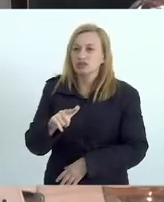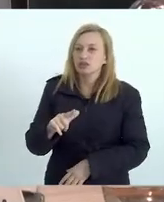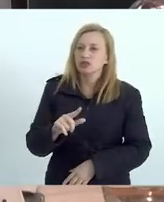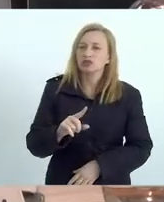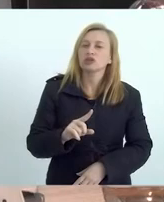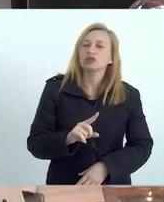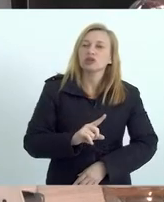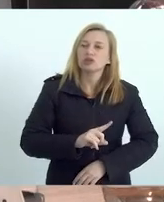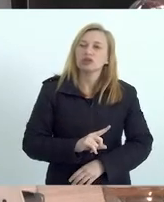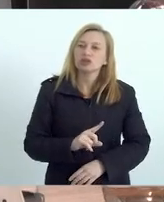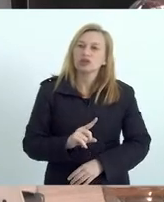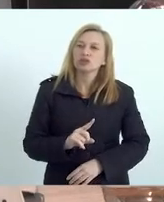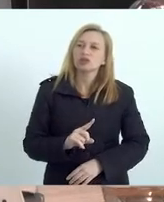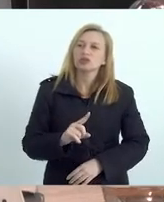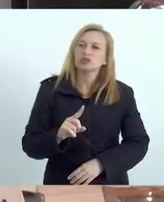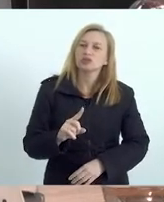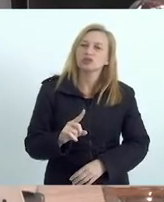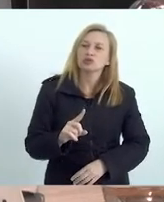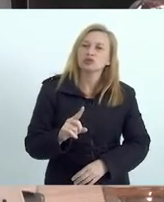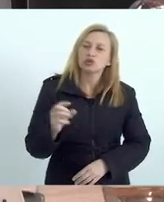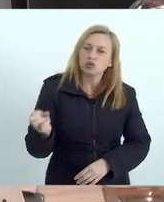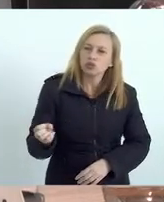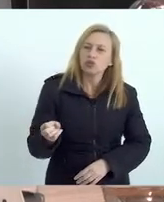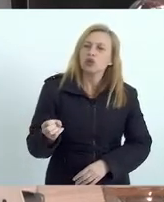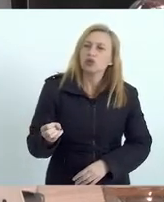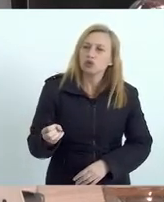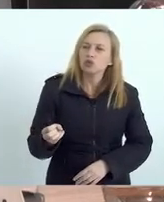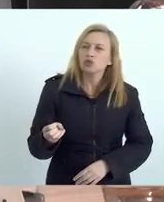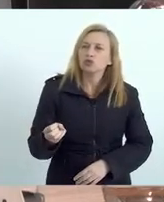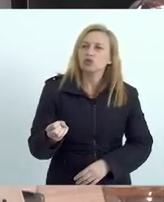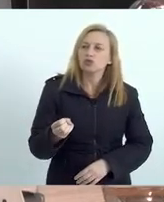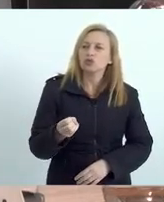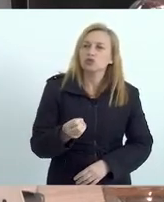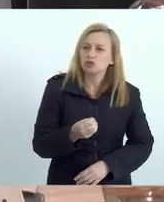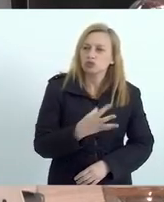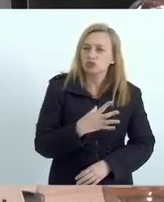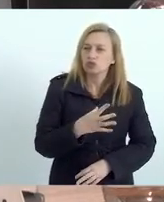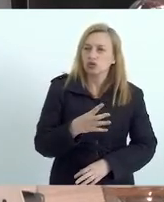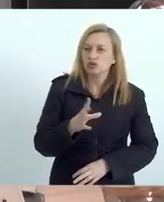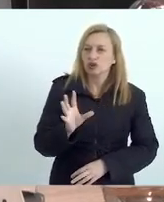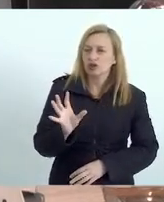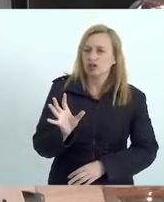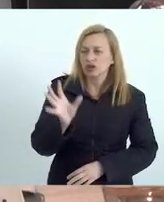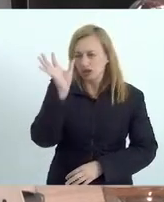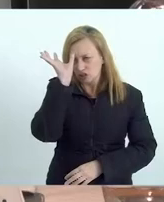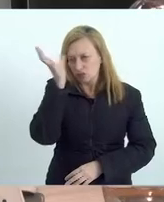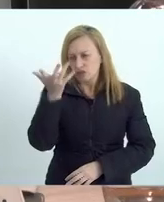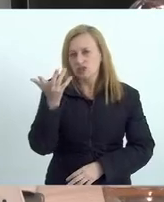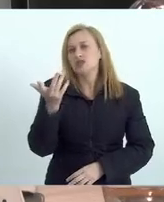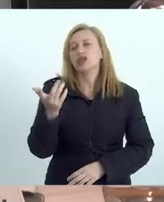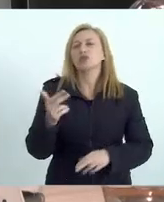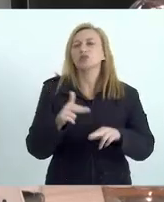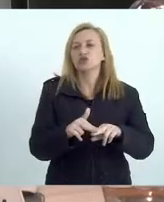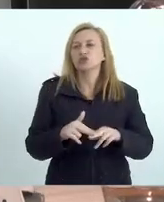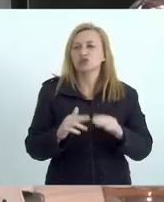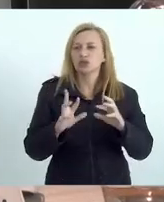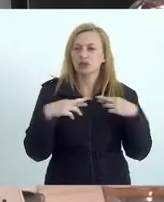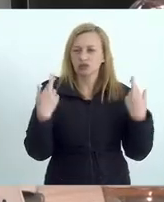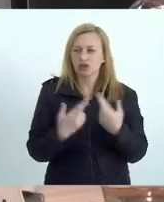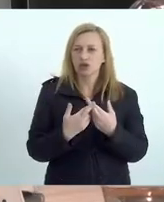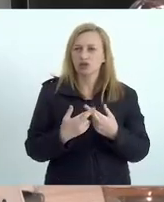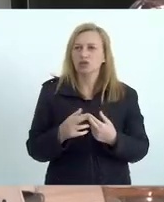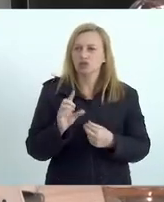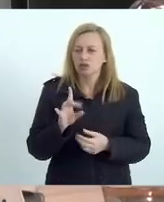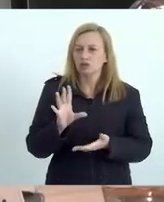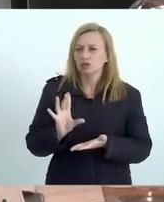através não sei novo fruto dessa reunião tentar buscar uma solução o alicerce só para poder subsidiar decisão dele